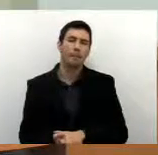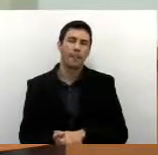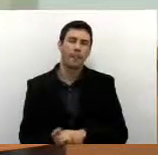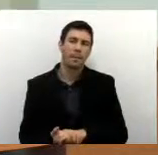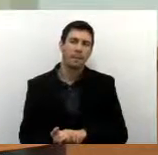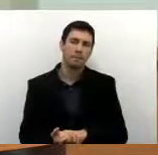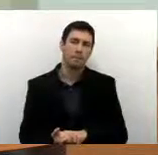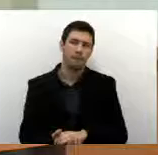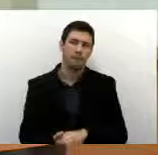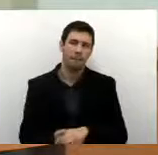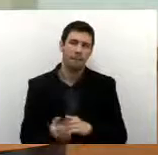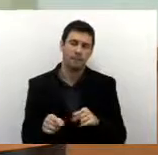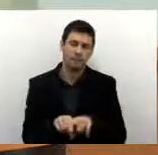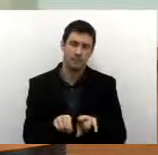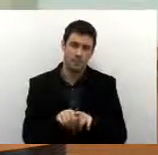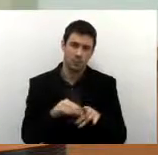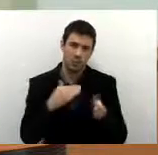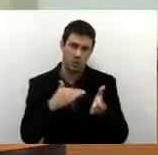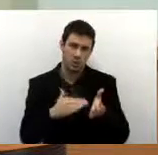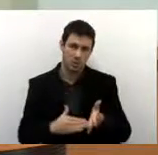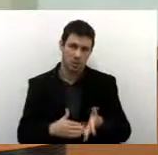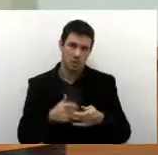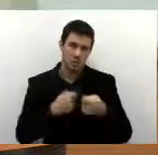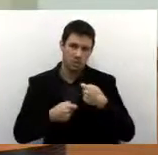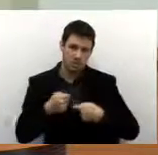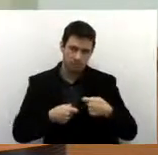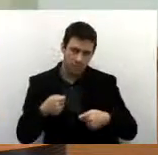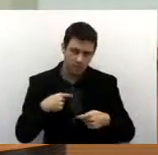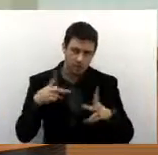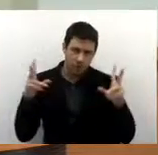Secretaria do Assunto Legislativo está ali para